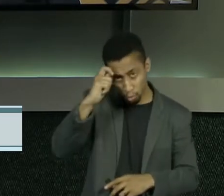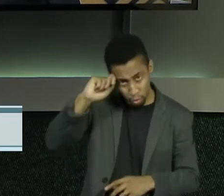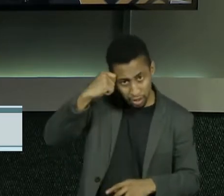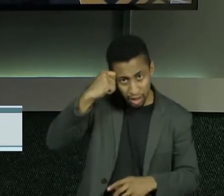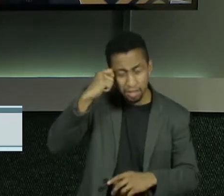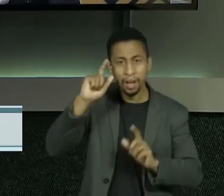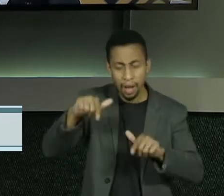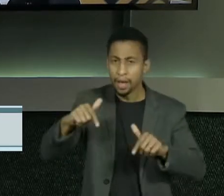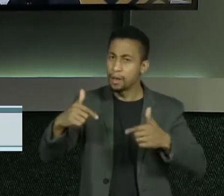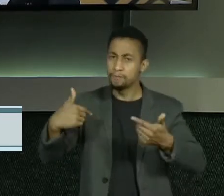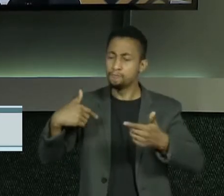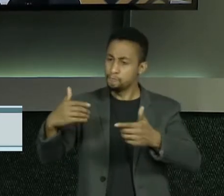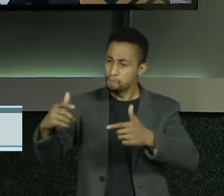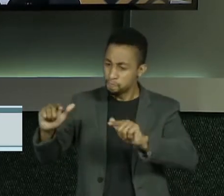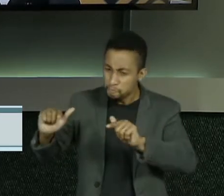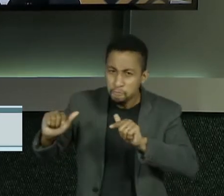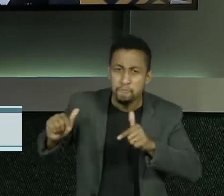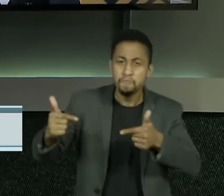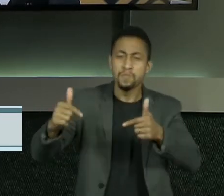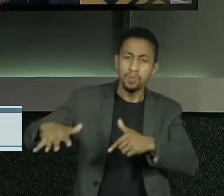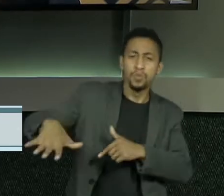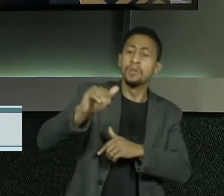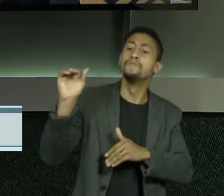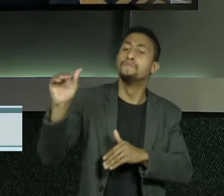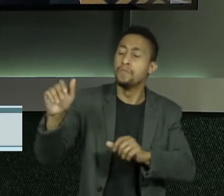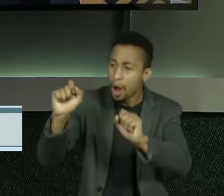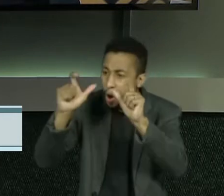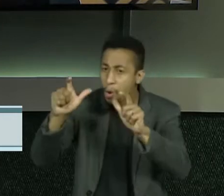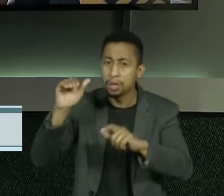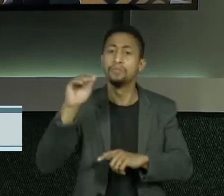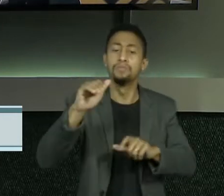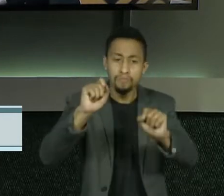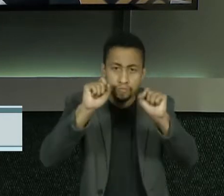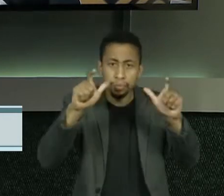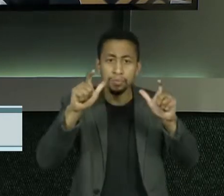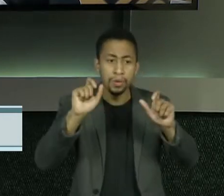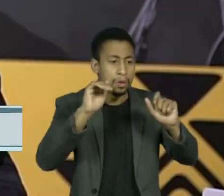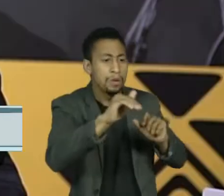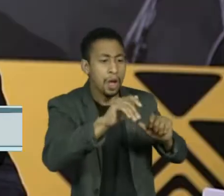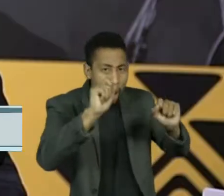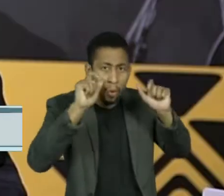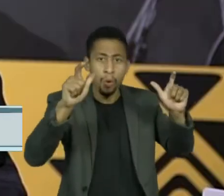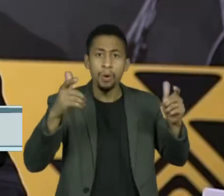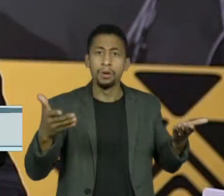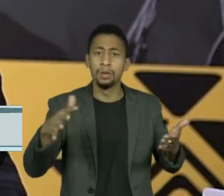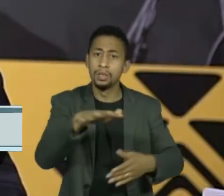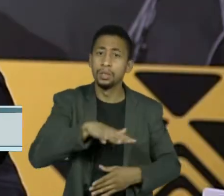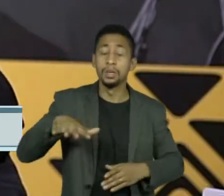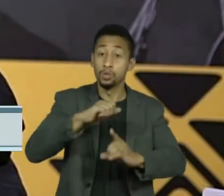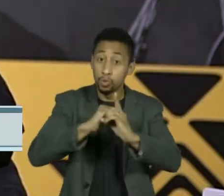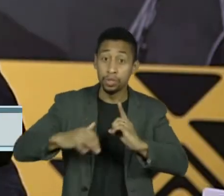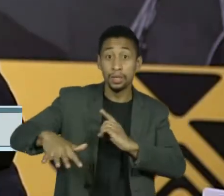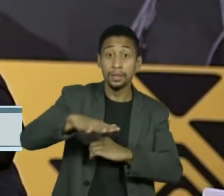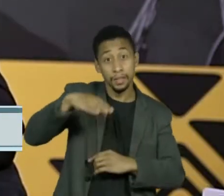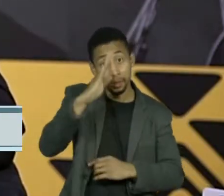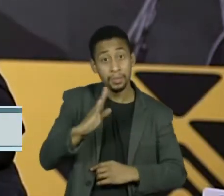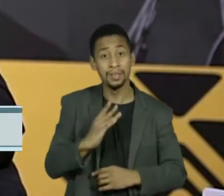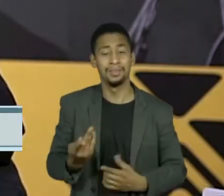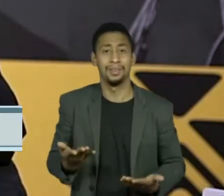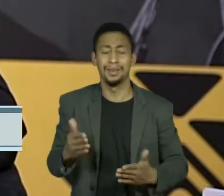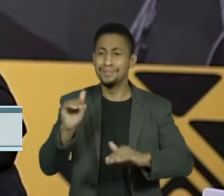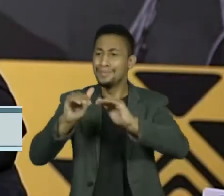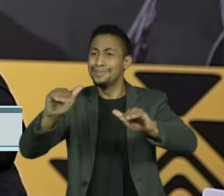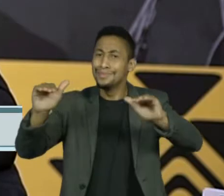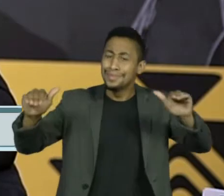tentar acordar a sociedade civil brasileira, de tentar acordar as autoridades, de tentar fazer um chamamento,